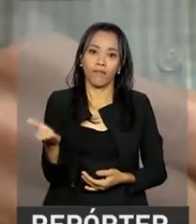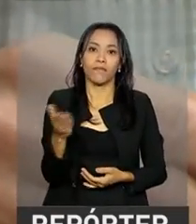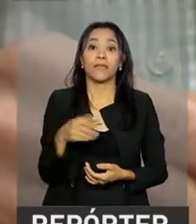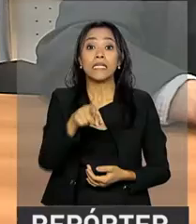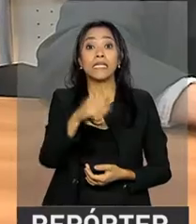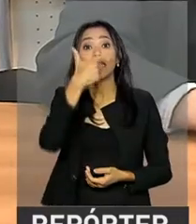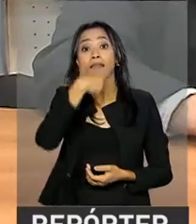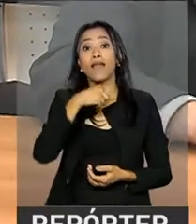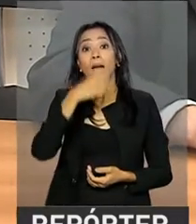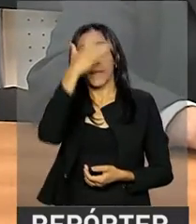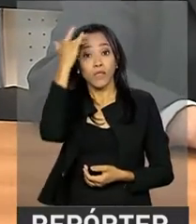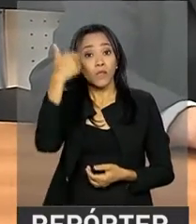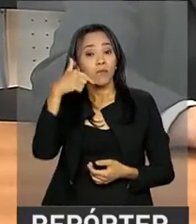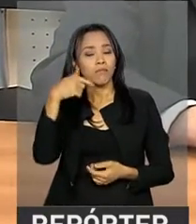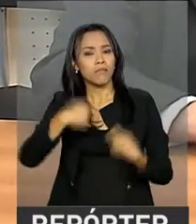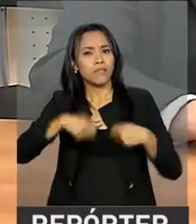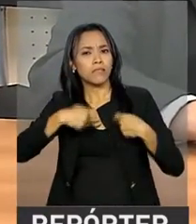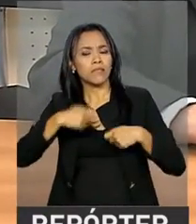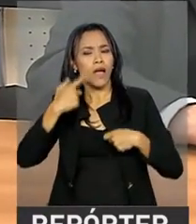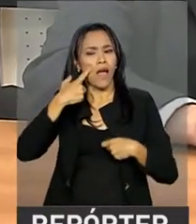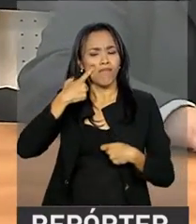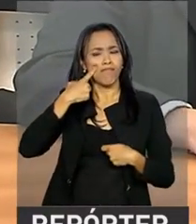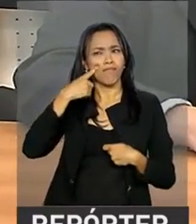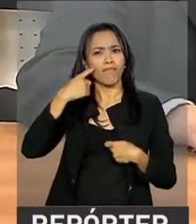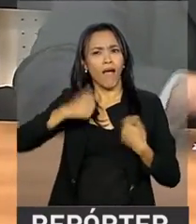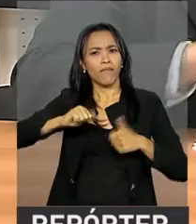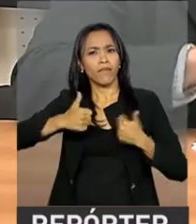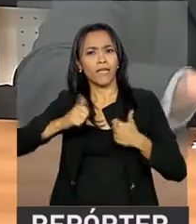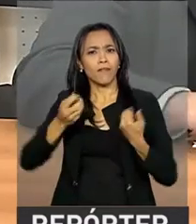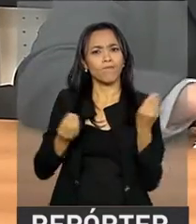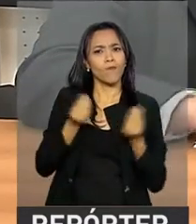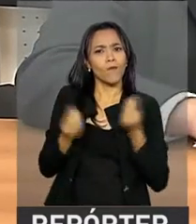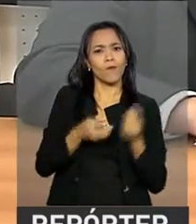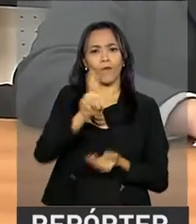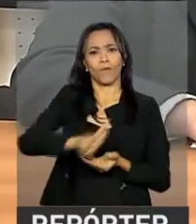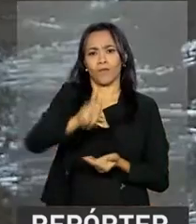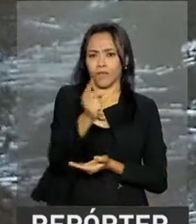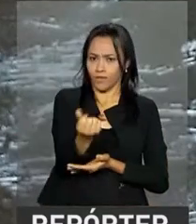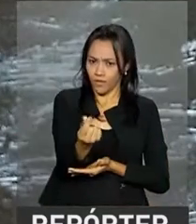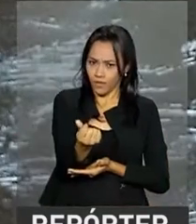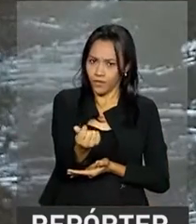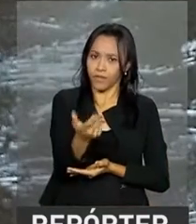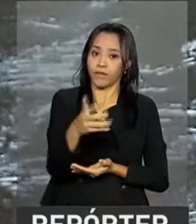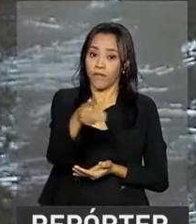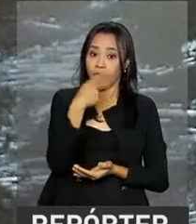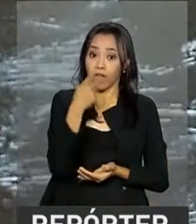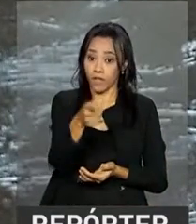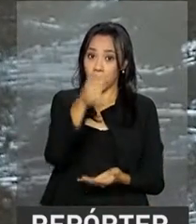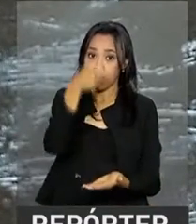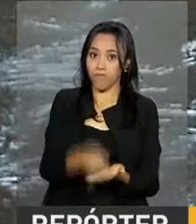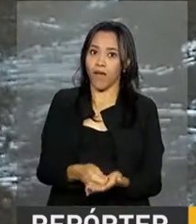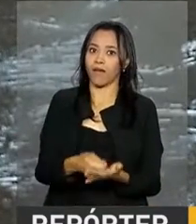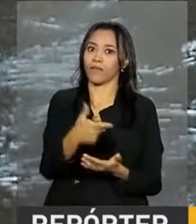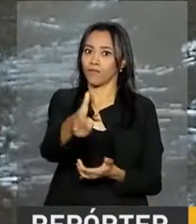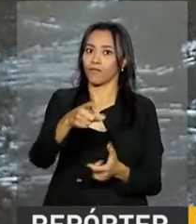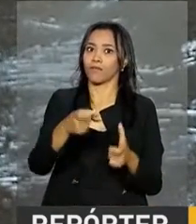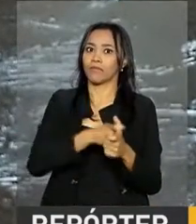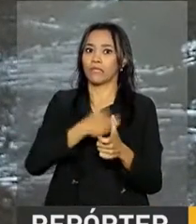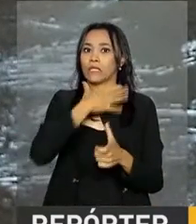o trabalhador deve avaliar qual a melhor maneira de usar esse recurso. Pague as dívidas, né? Esse é o primeiro